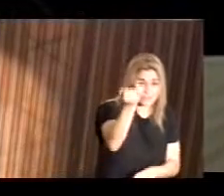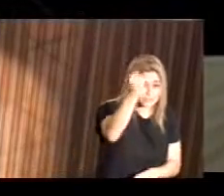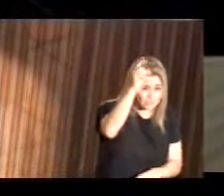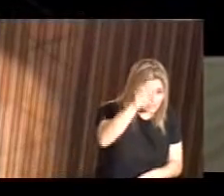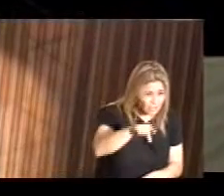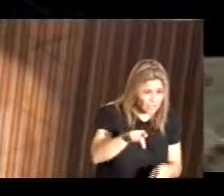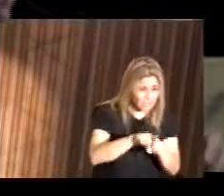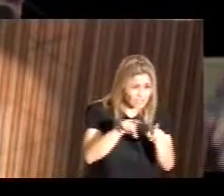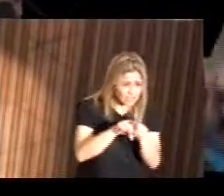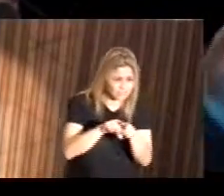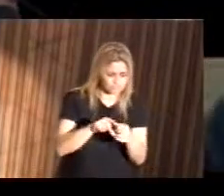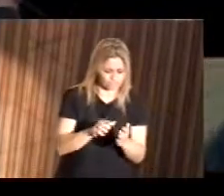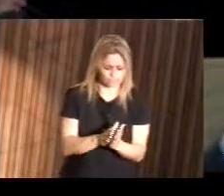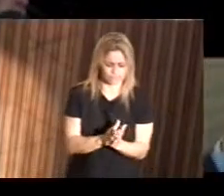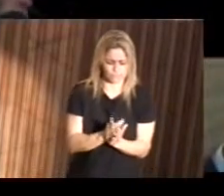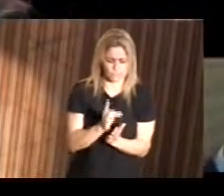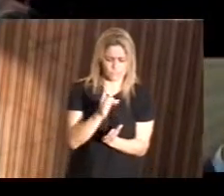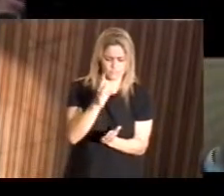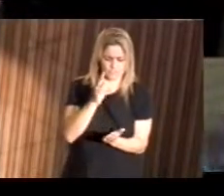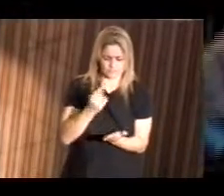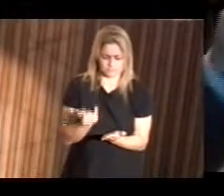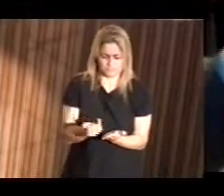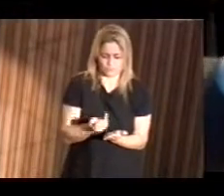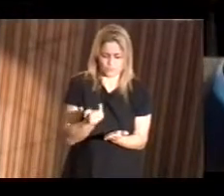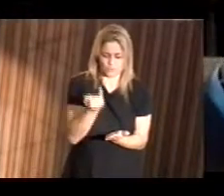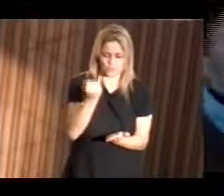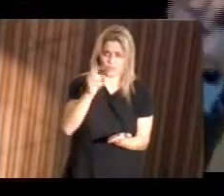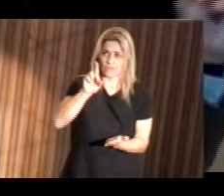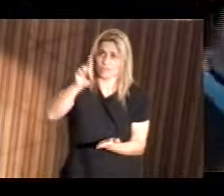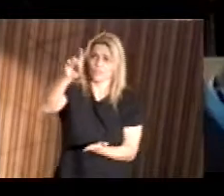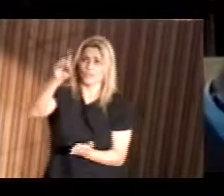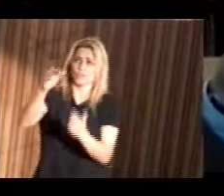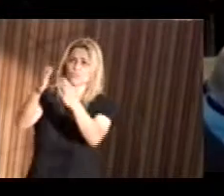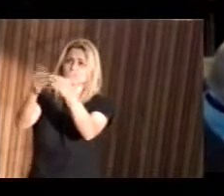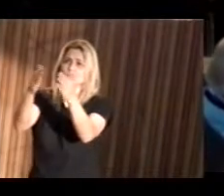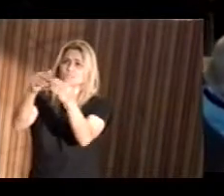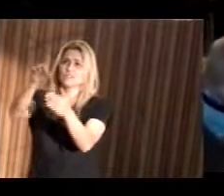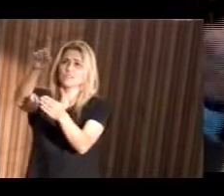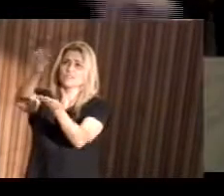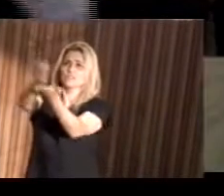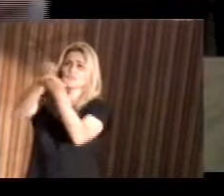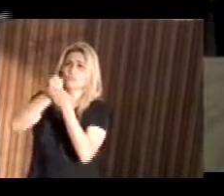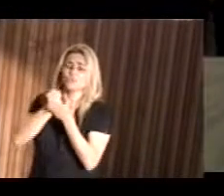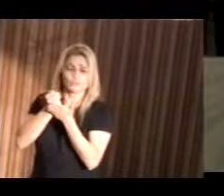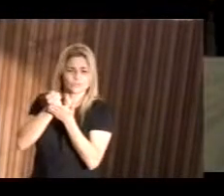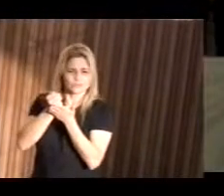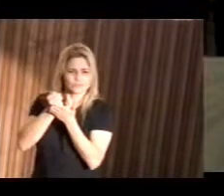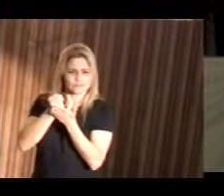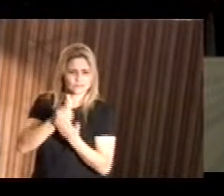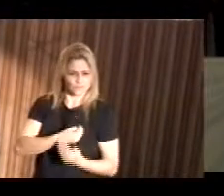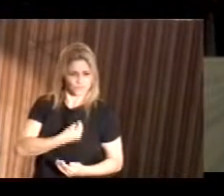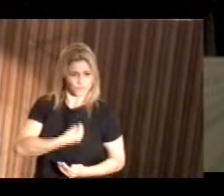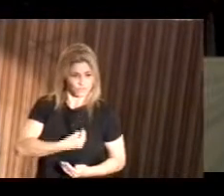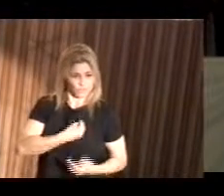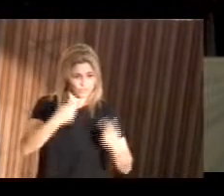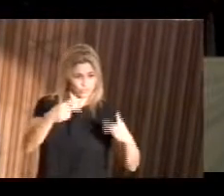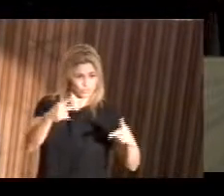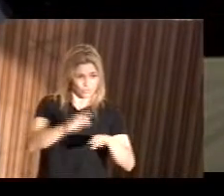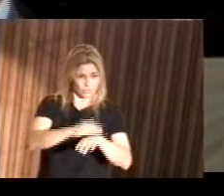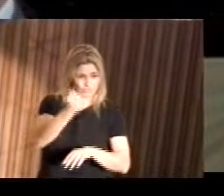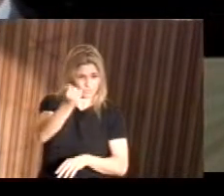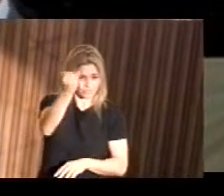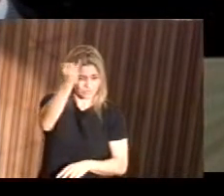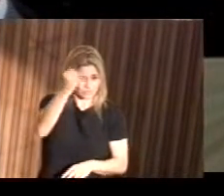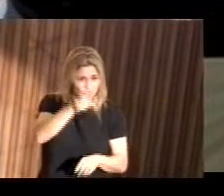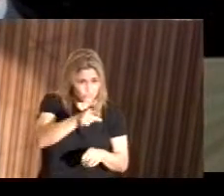esse mundo não está só na universidade, está na sua escola, está no seu trabalho, está no teu jeito de viver. E nós,